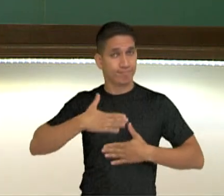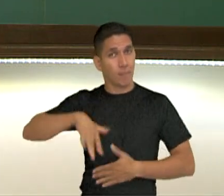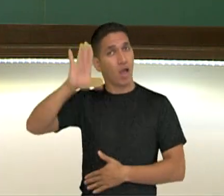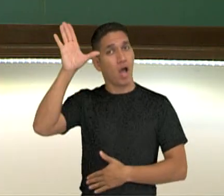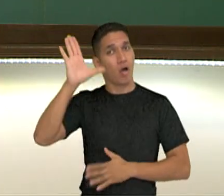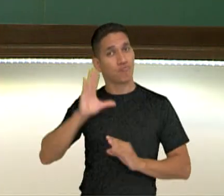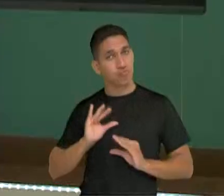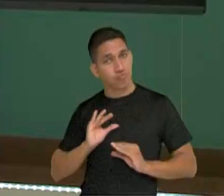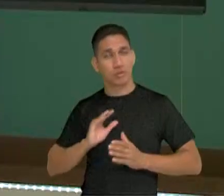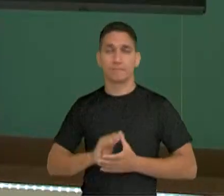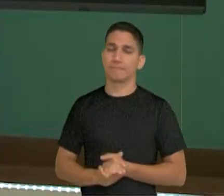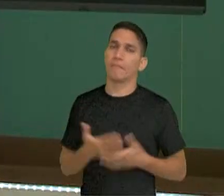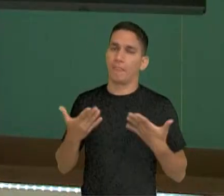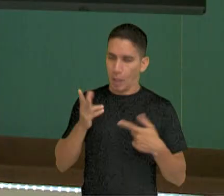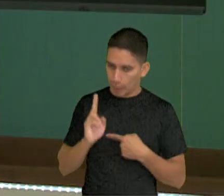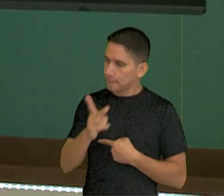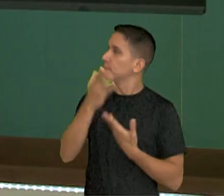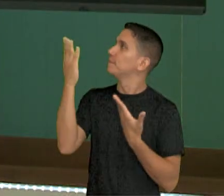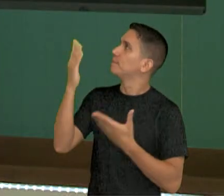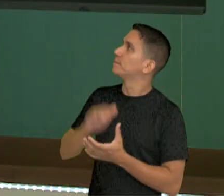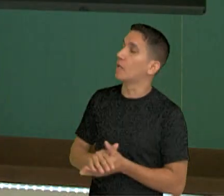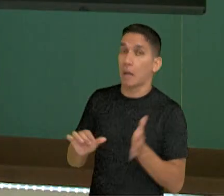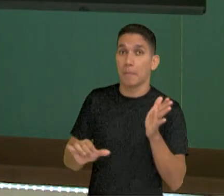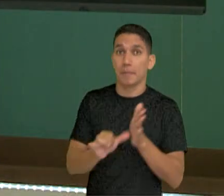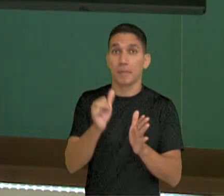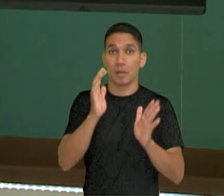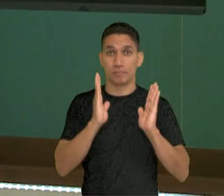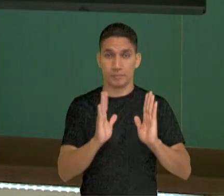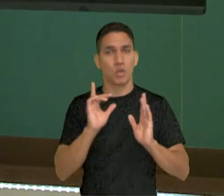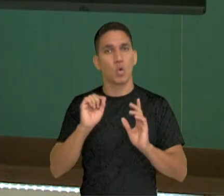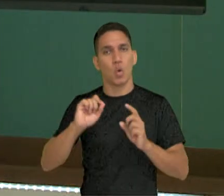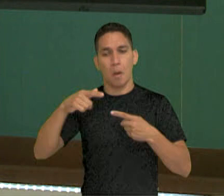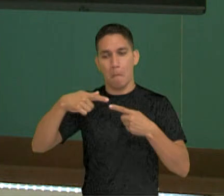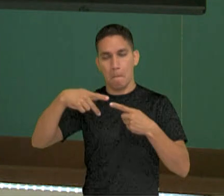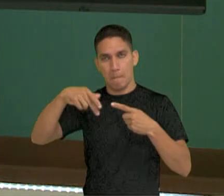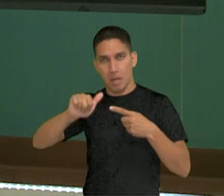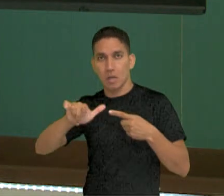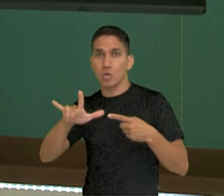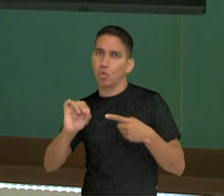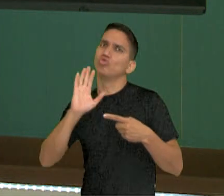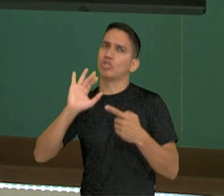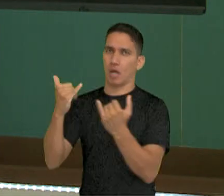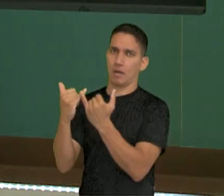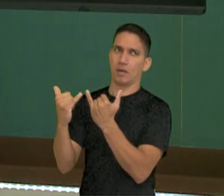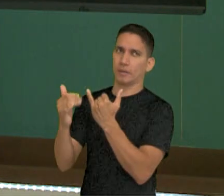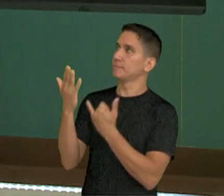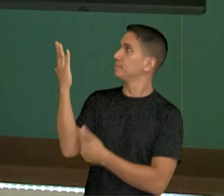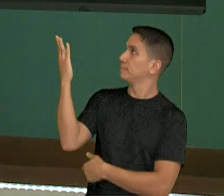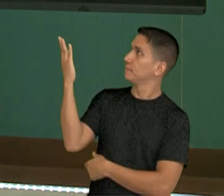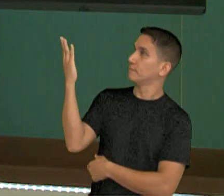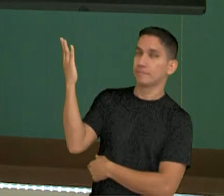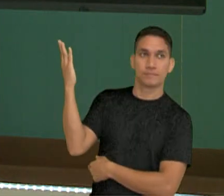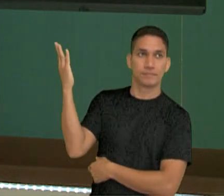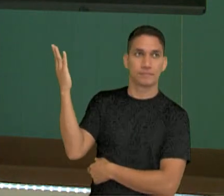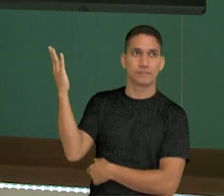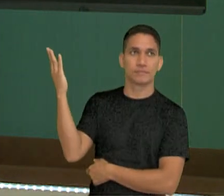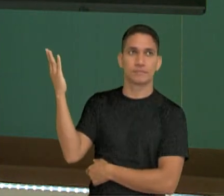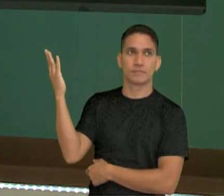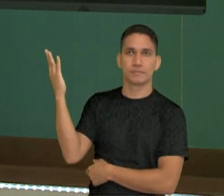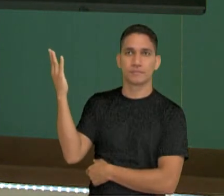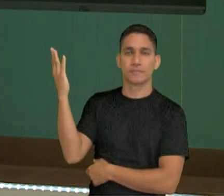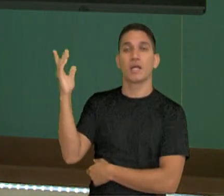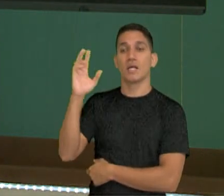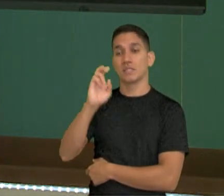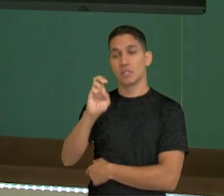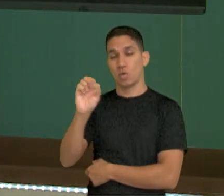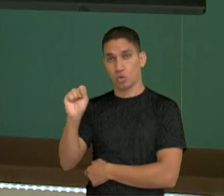Então vamos lá. Primeira coisa aqui. O Paulo, a gente já tem a média dele lá do exercício anterior, que era 58, e